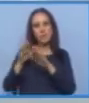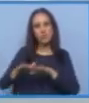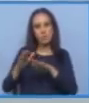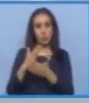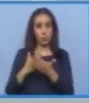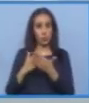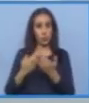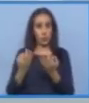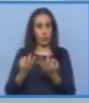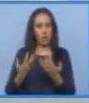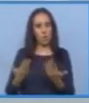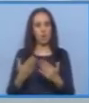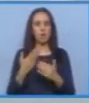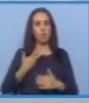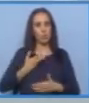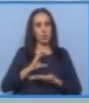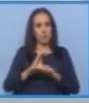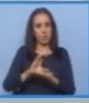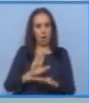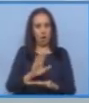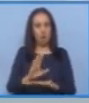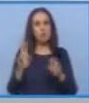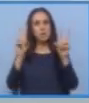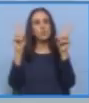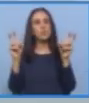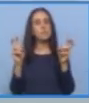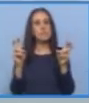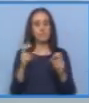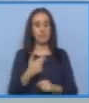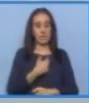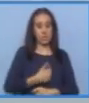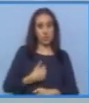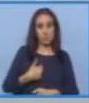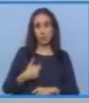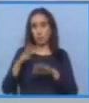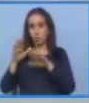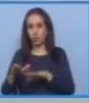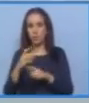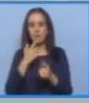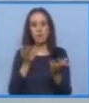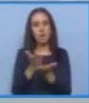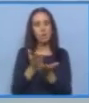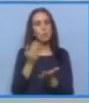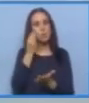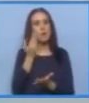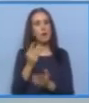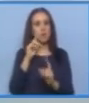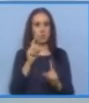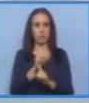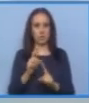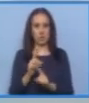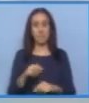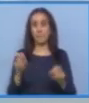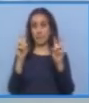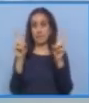Atualmente encontra-se a fazer doutoramento sobre o diálogo entre o cristianismo e o islão a partir da música. Um tema